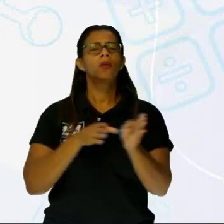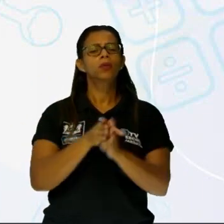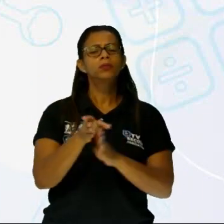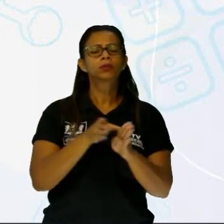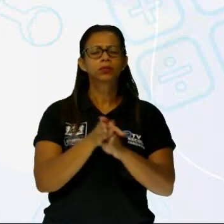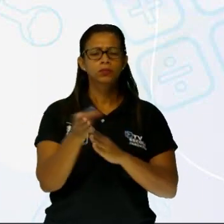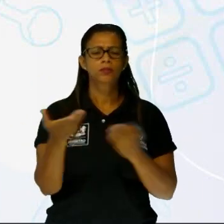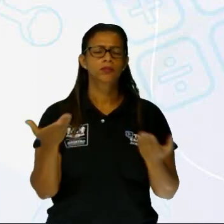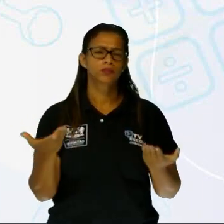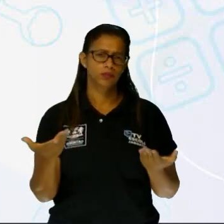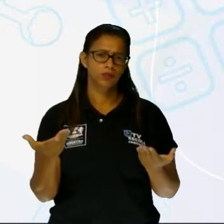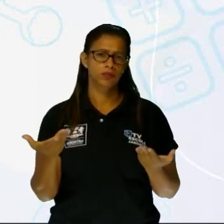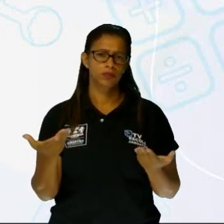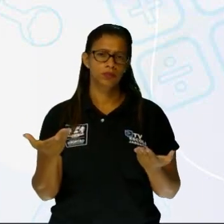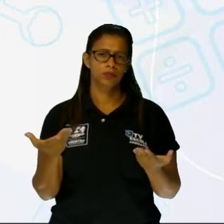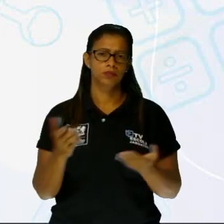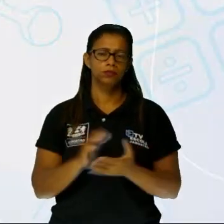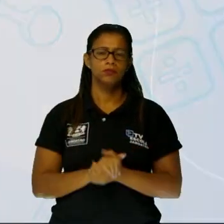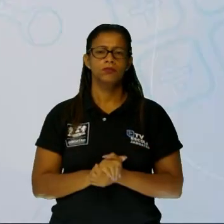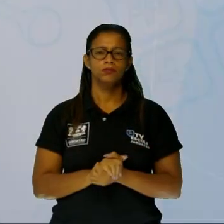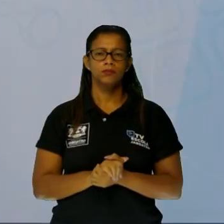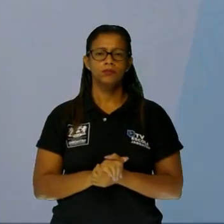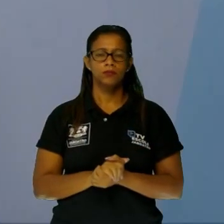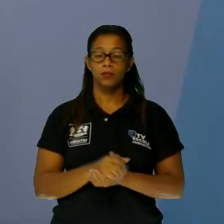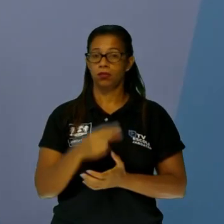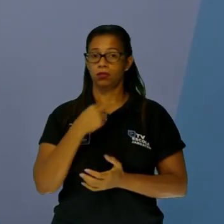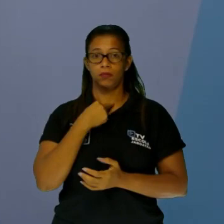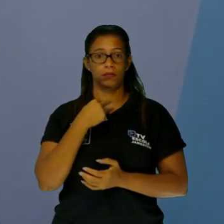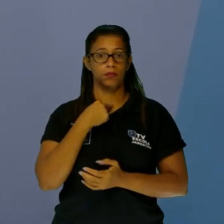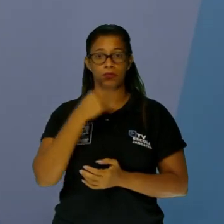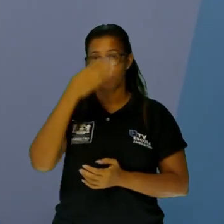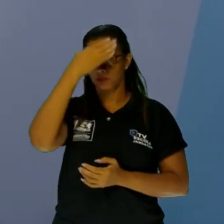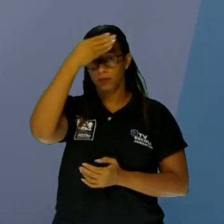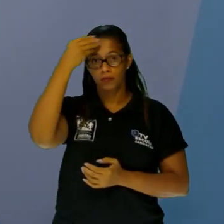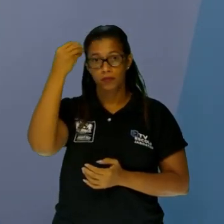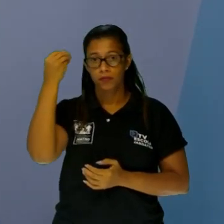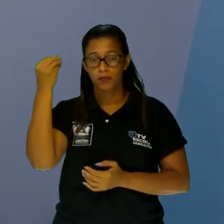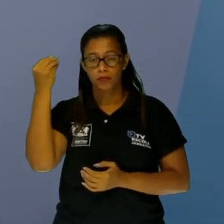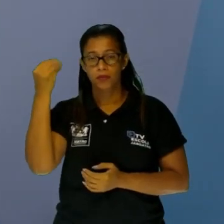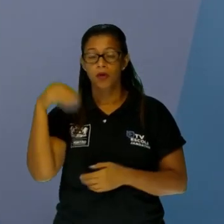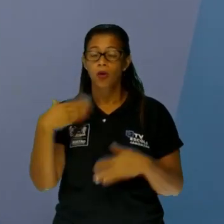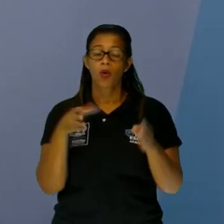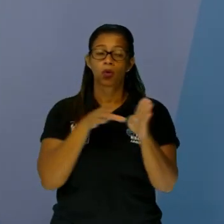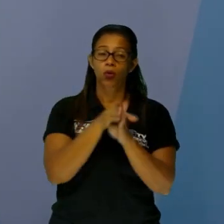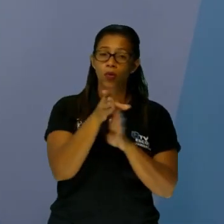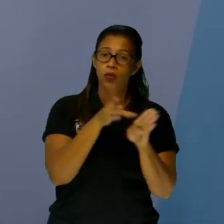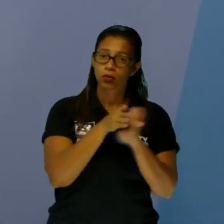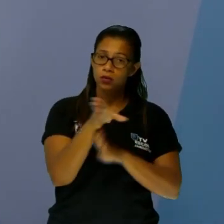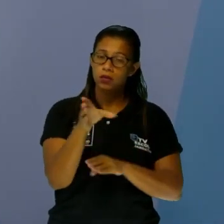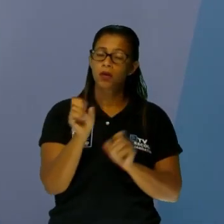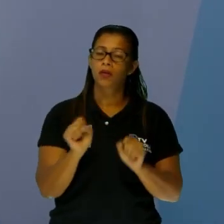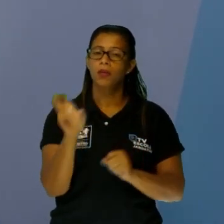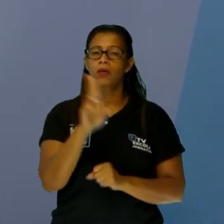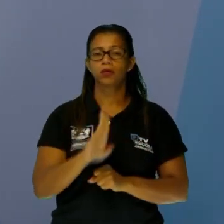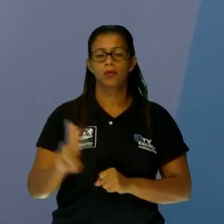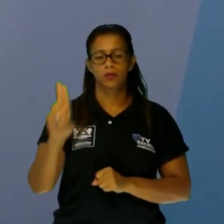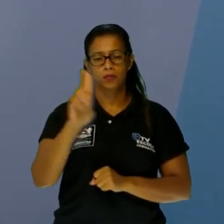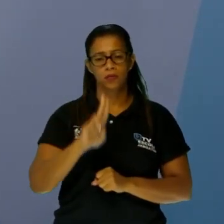essa amiga? Não esqueçam de que quando vocês vão dar conselhos para alguém, vocês usam também o